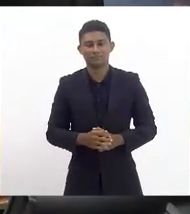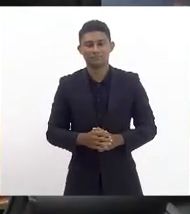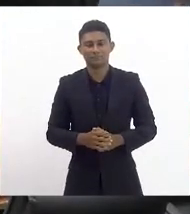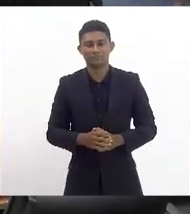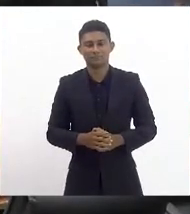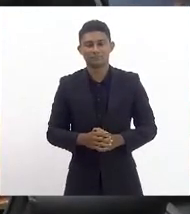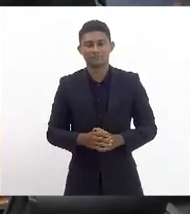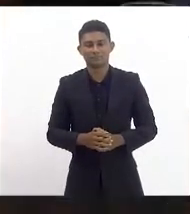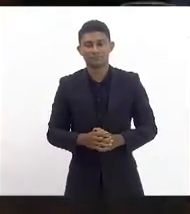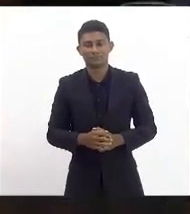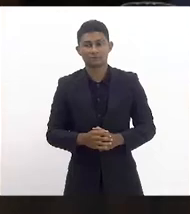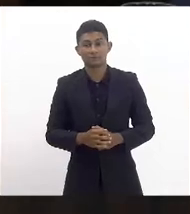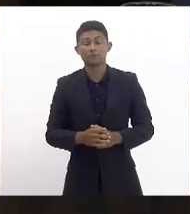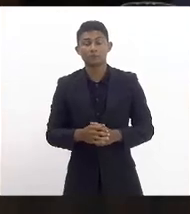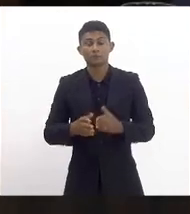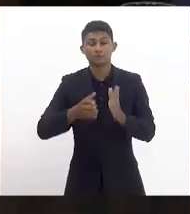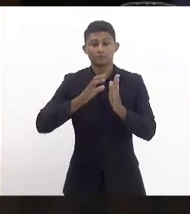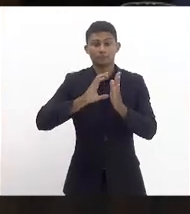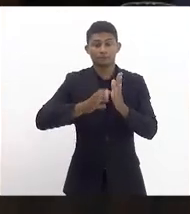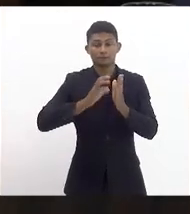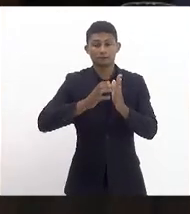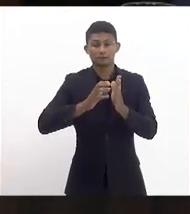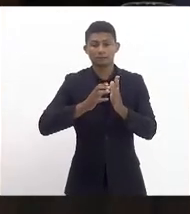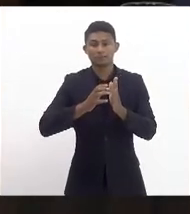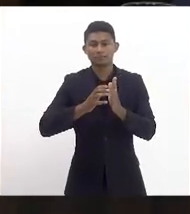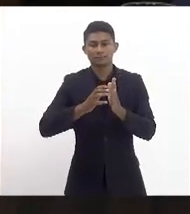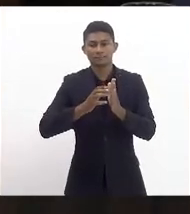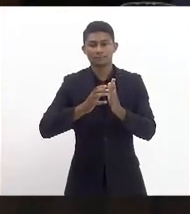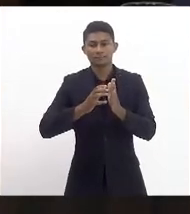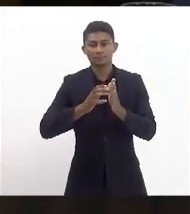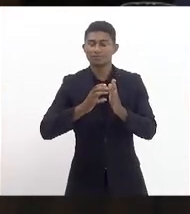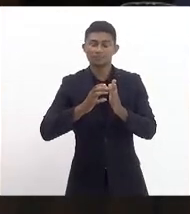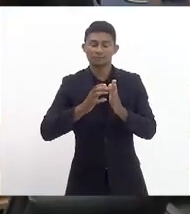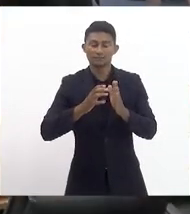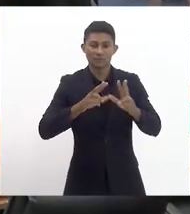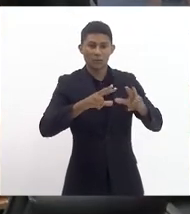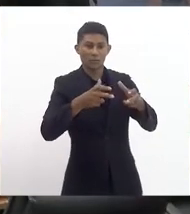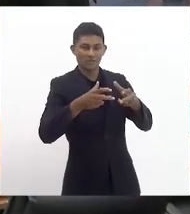Nós vamos colher parecido da Comissão de Constituição e Justiça no próximo projeto.